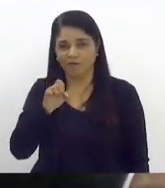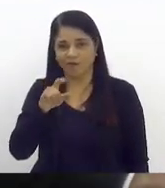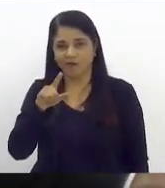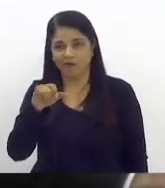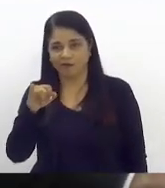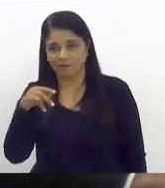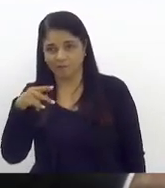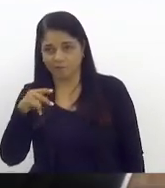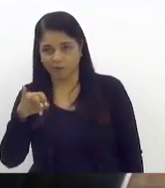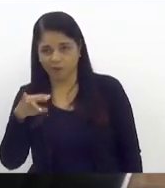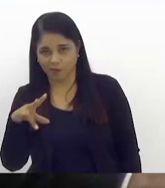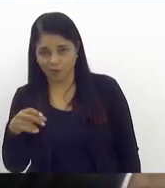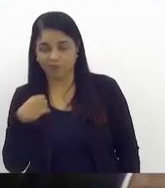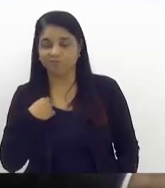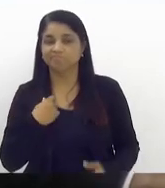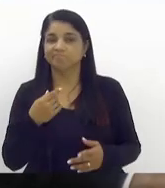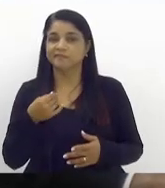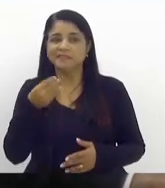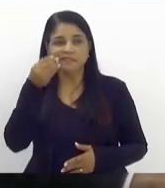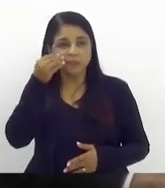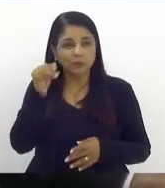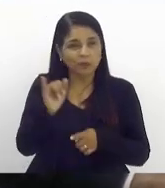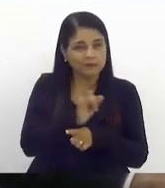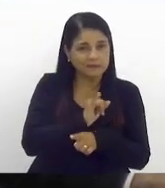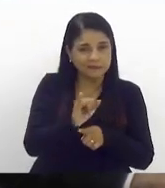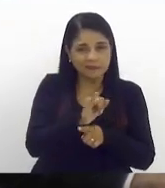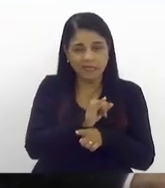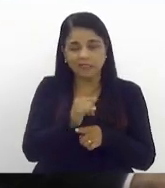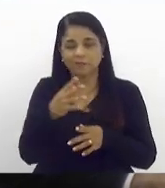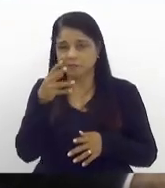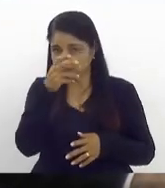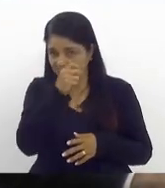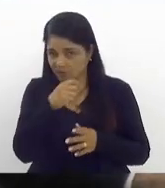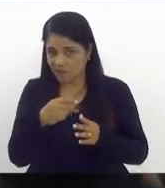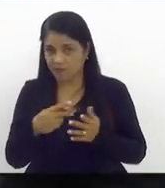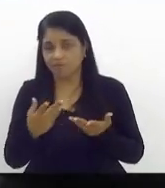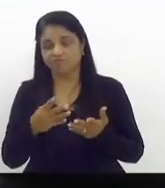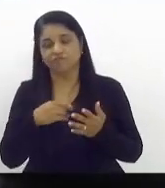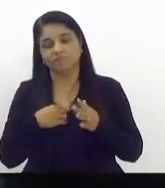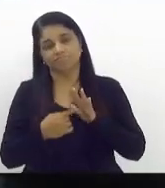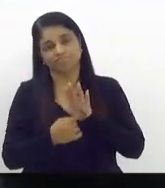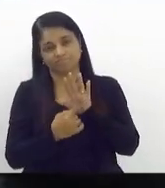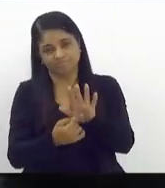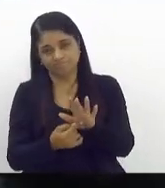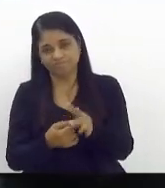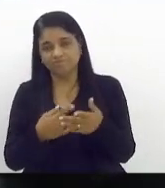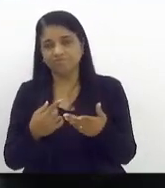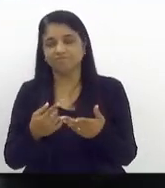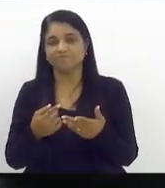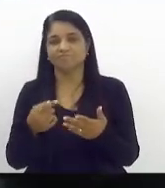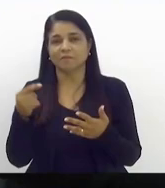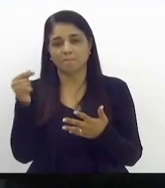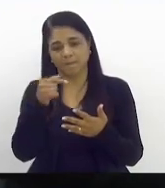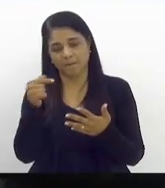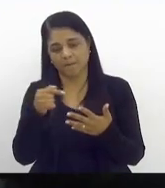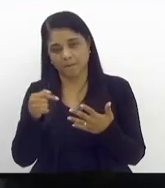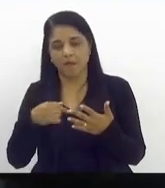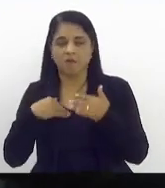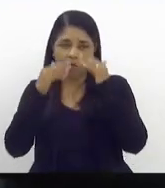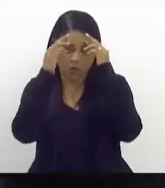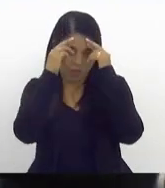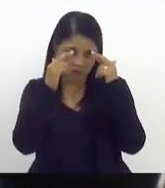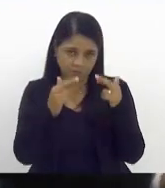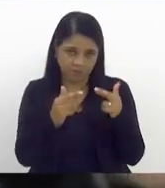Vários deputados estão apresentando aqui várias ponderações, que é claro que eu respeito e,